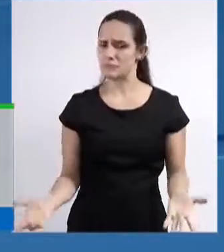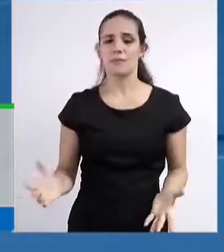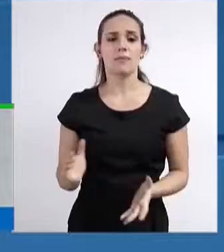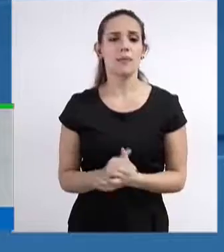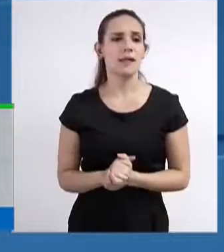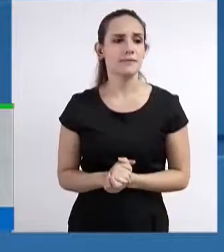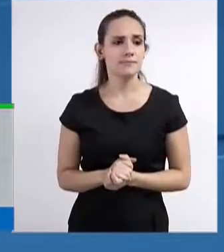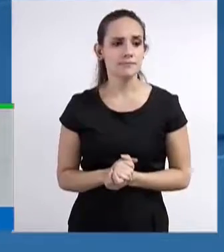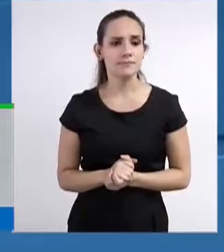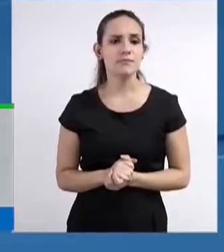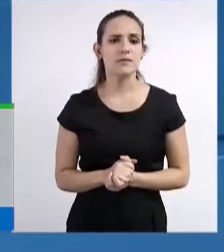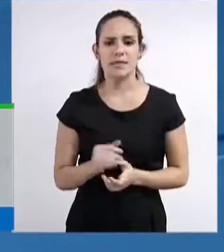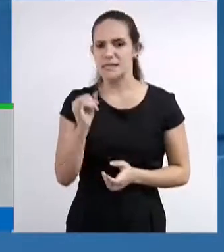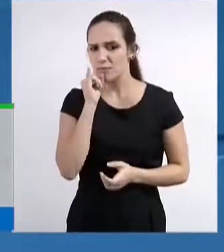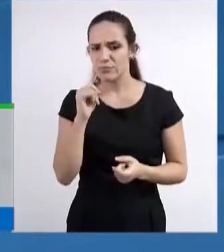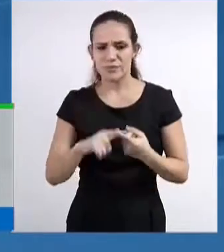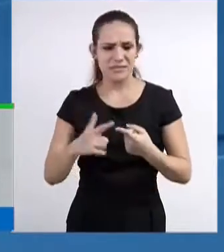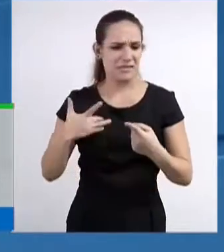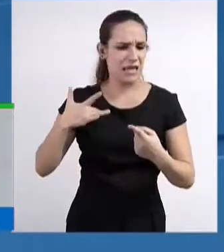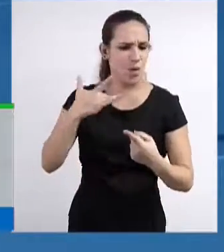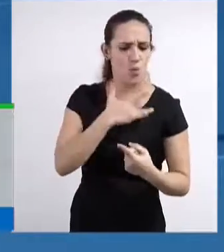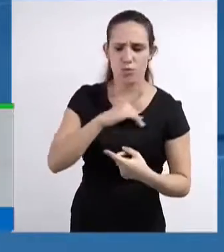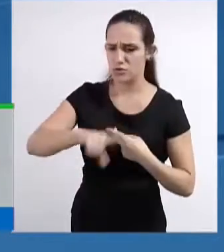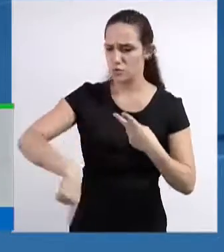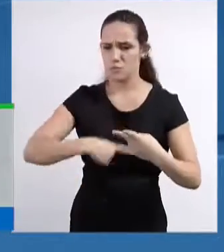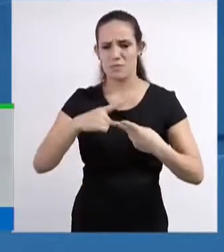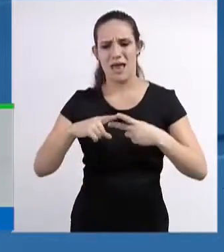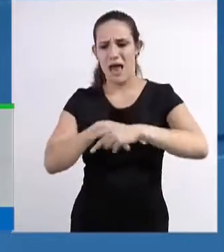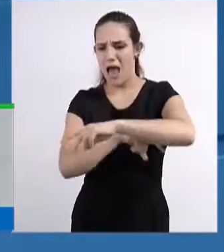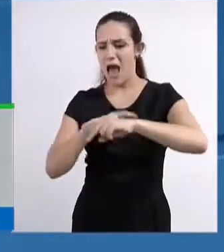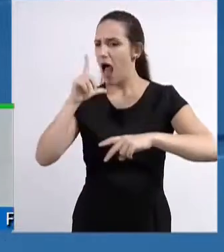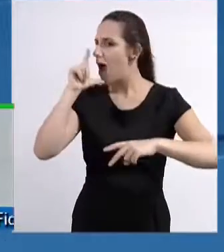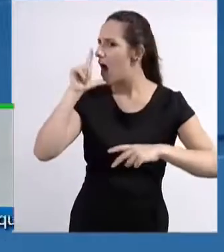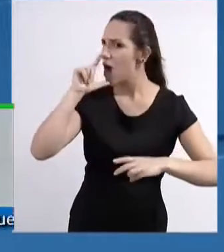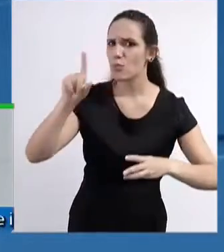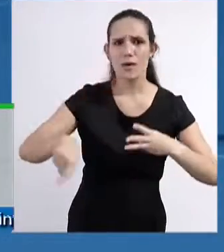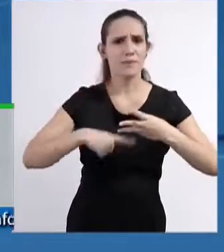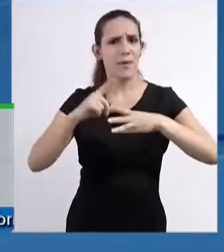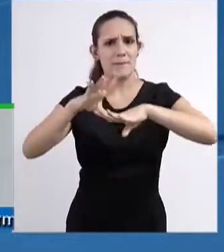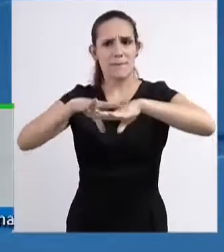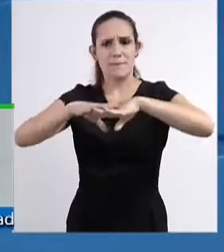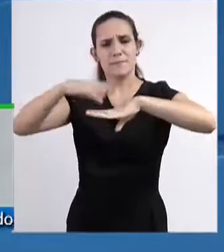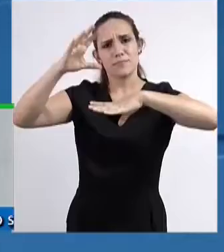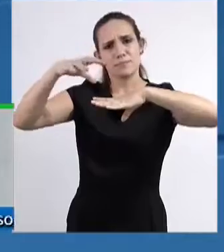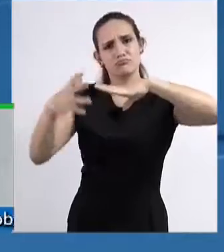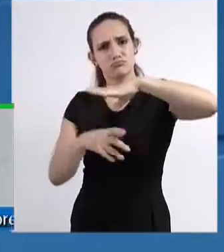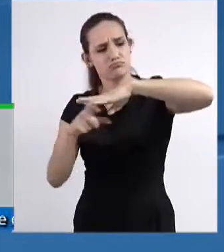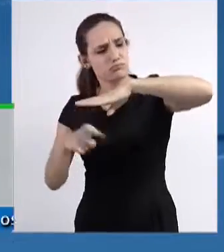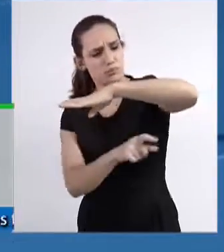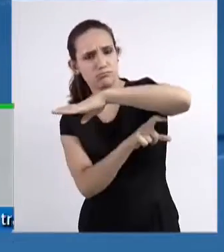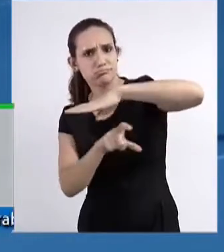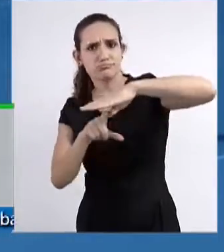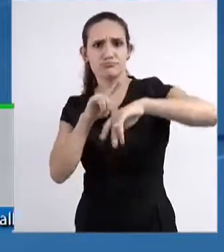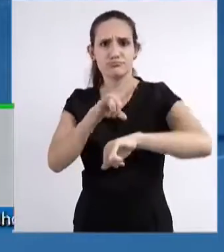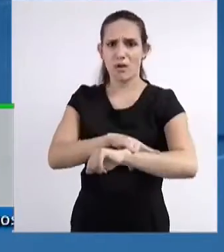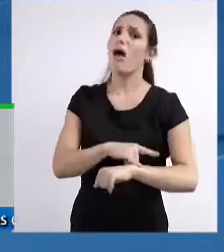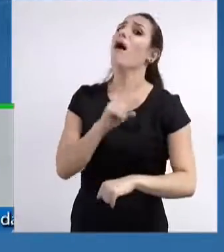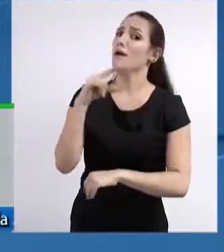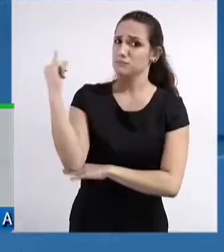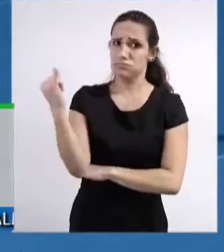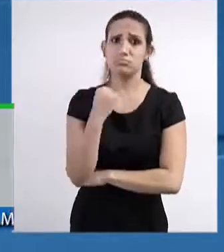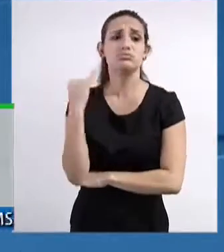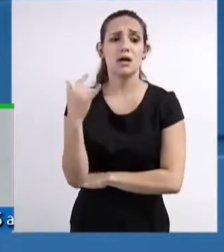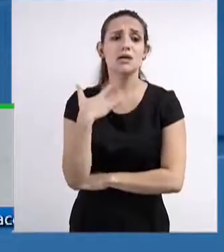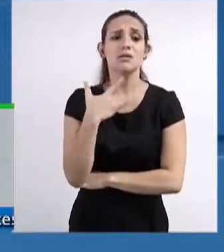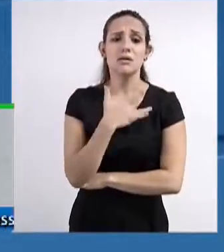e saneamento básico, água tratada, é saúde, né? Então, essas questões que nós reforçamos aqui na fala de